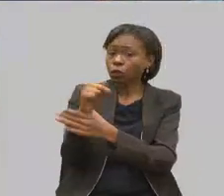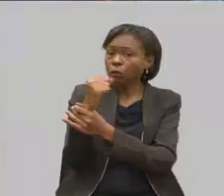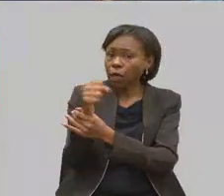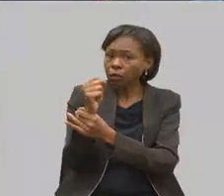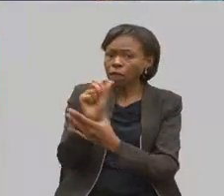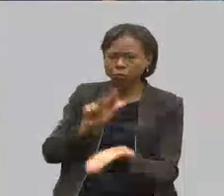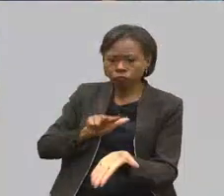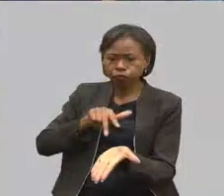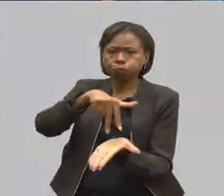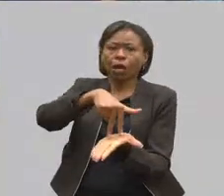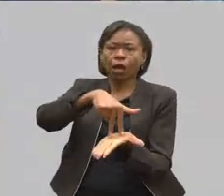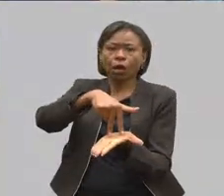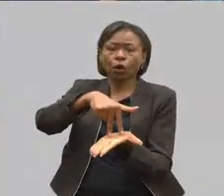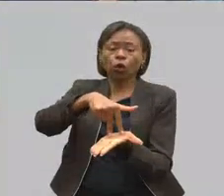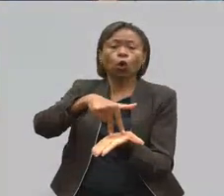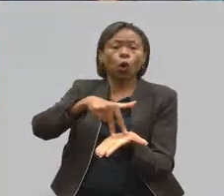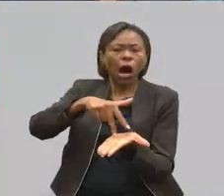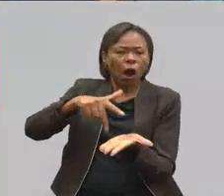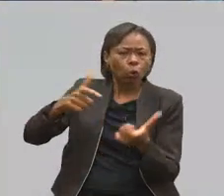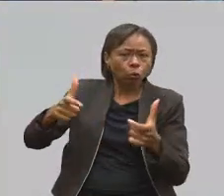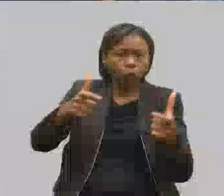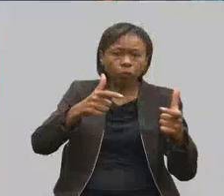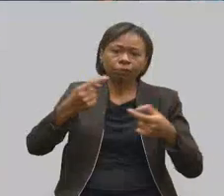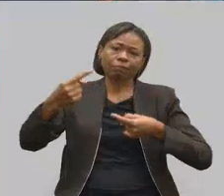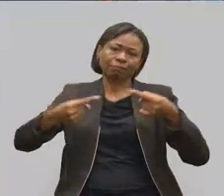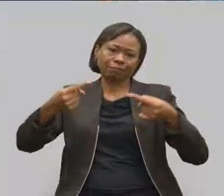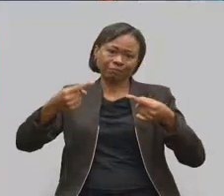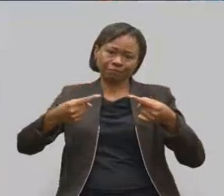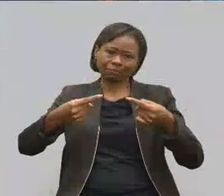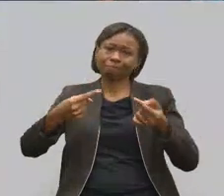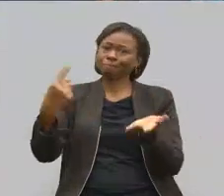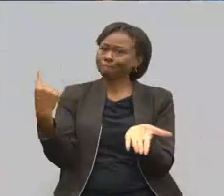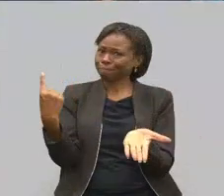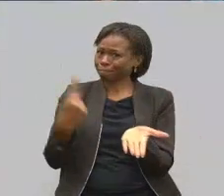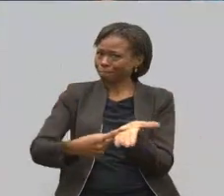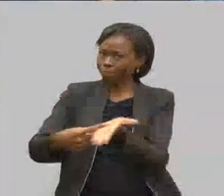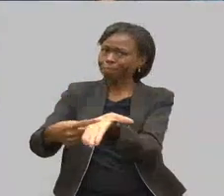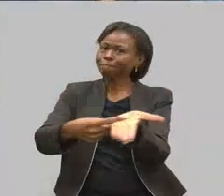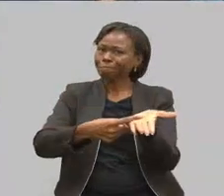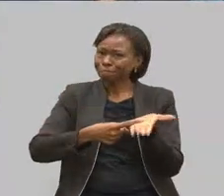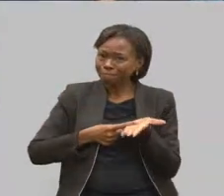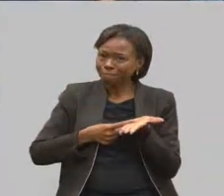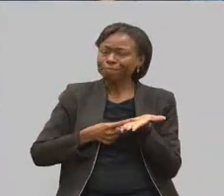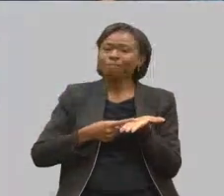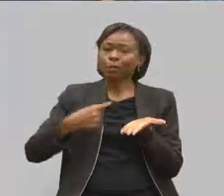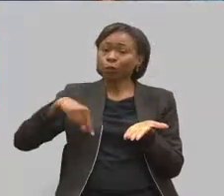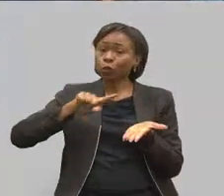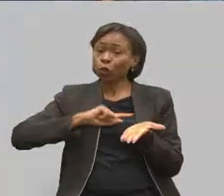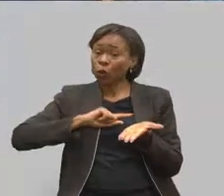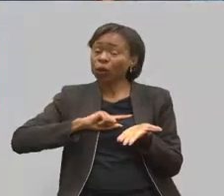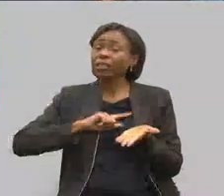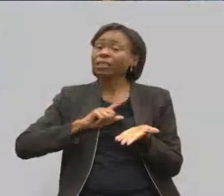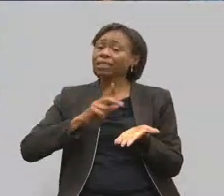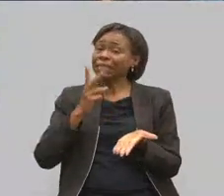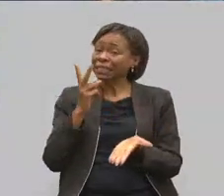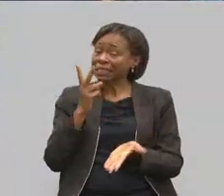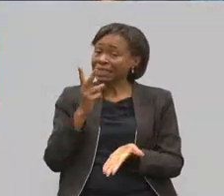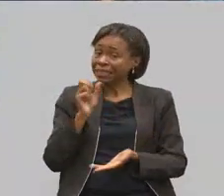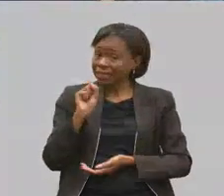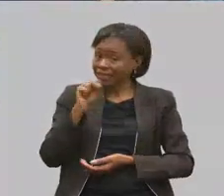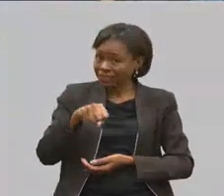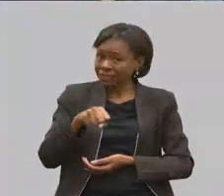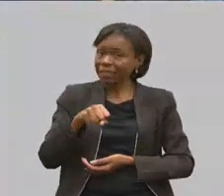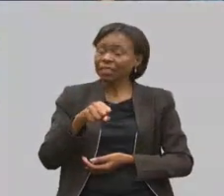políticos tá gente então fica aqui o convite para a gente acrescentar no nosso cotidiano Clínico de